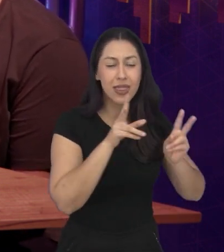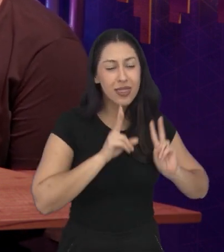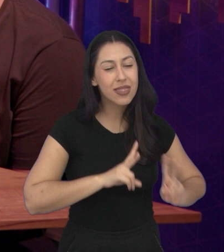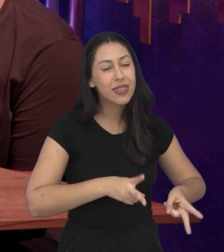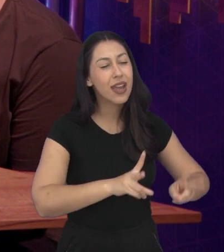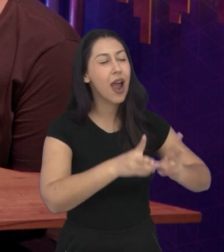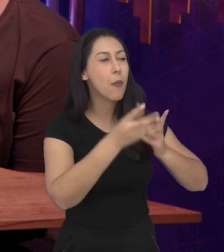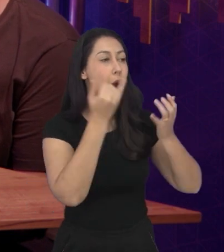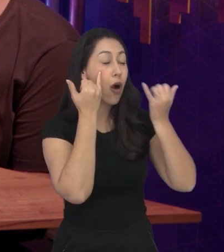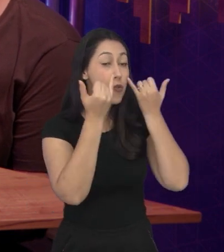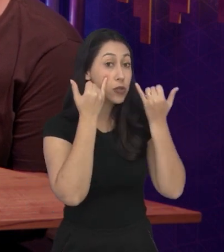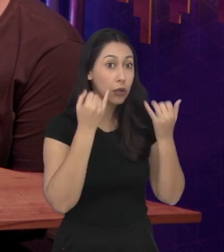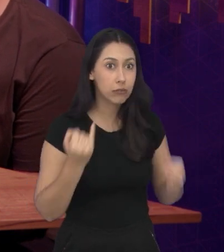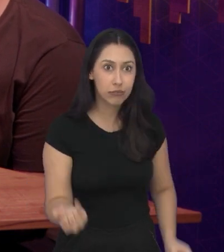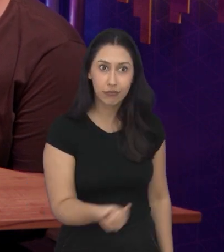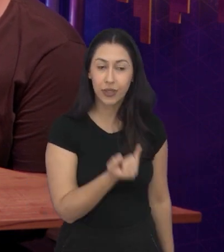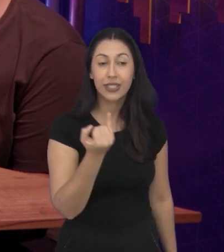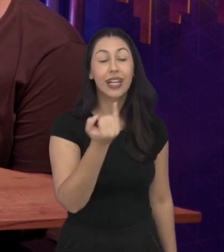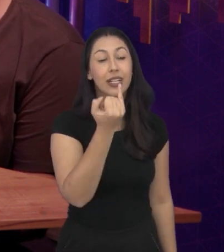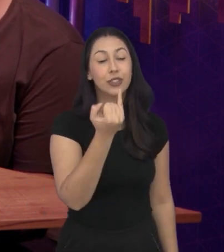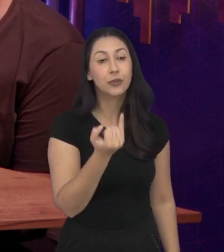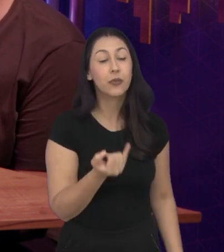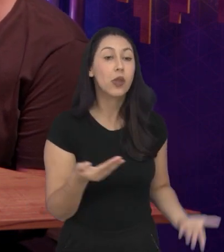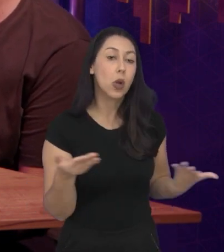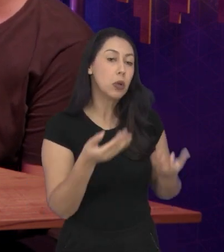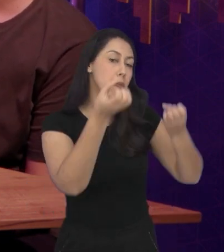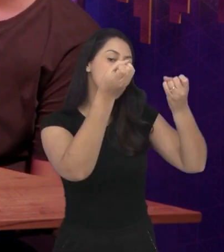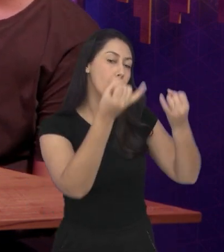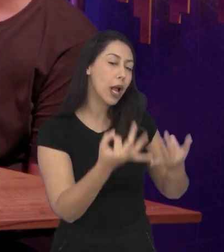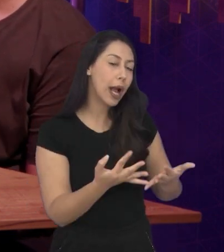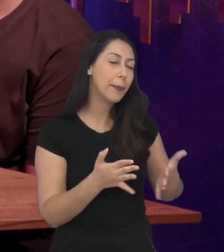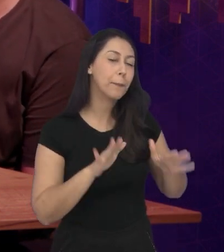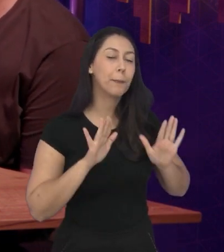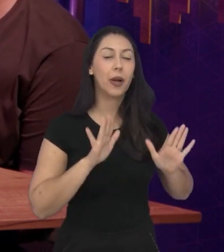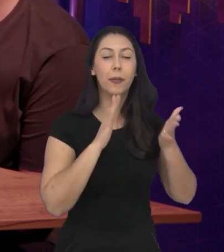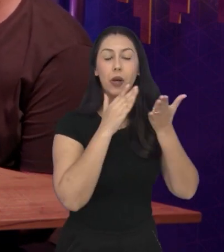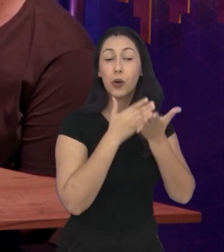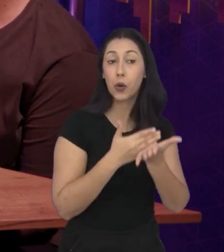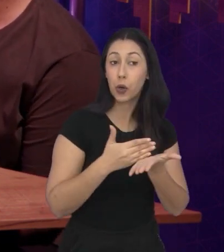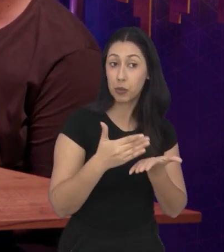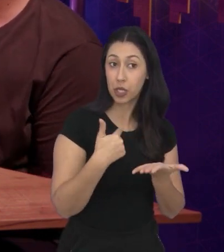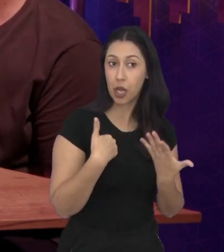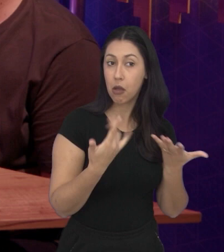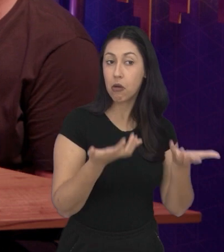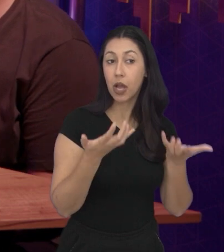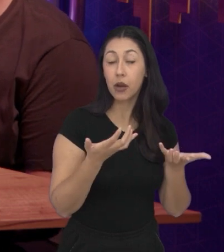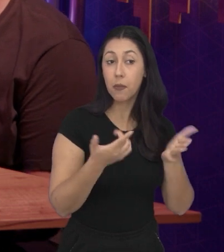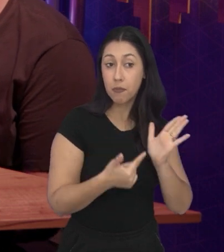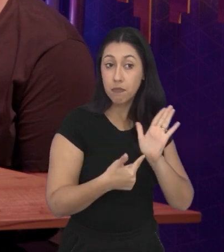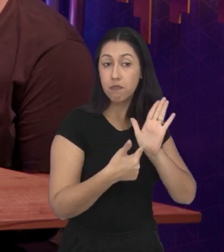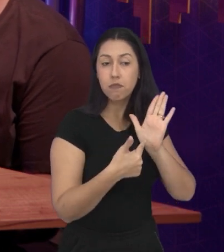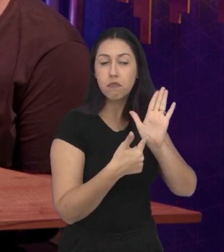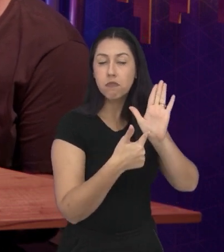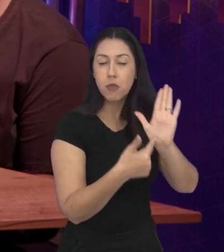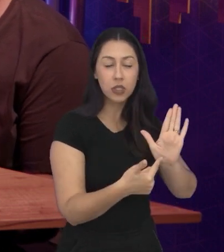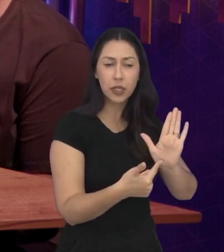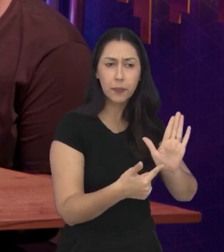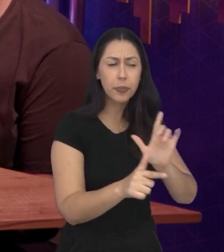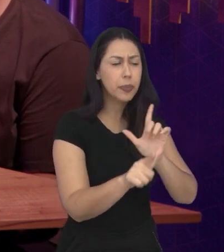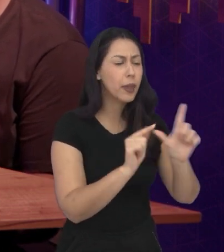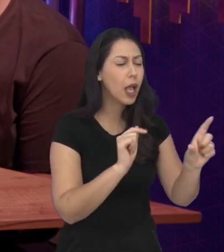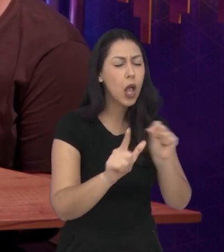que sempre traz informações muito boas. E a gente vai falar de escolhas, então para começar, eu queria dar a definição para